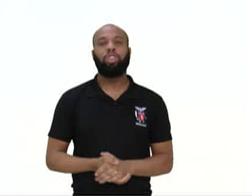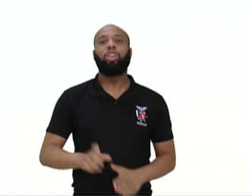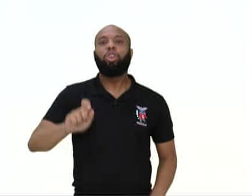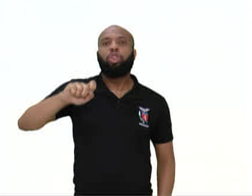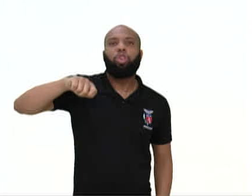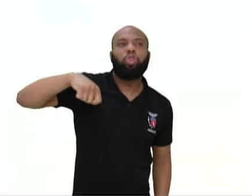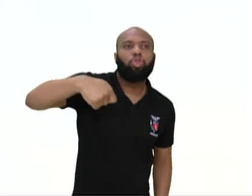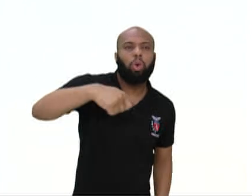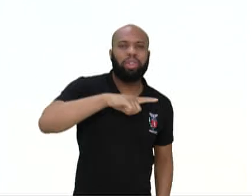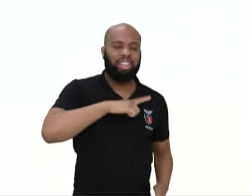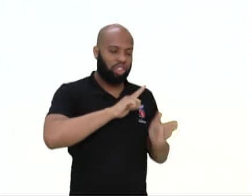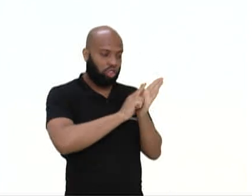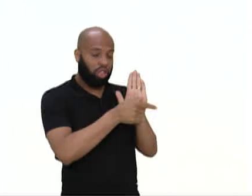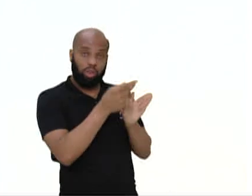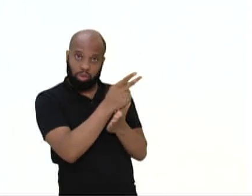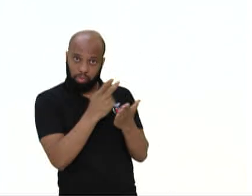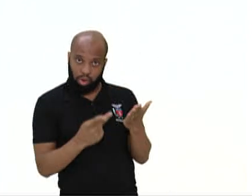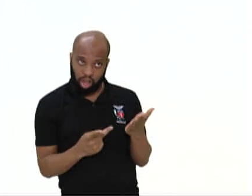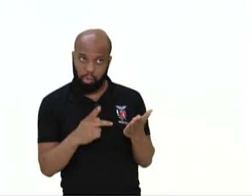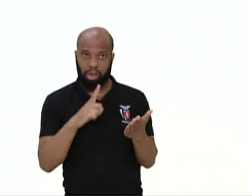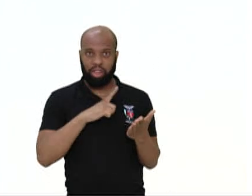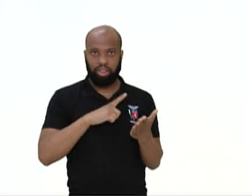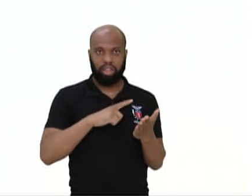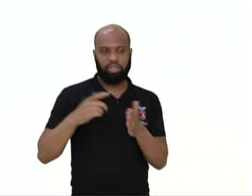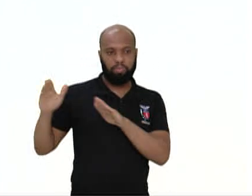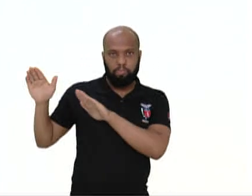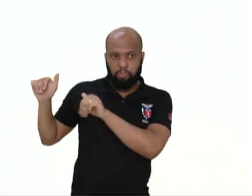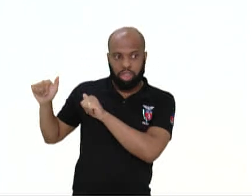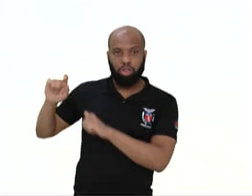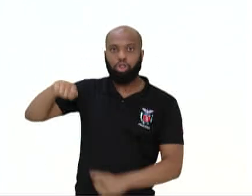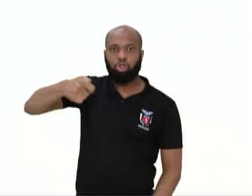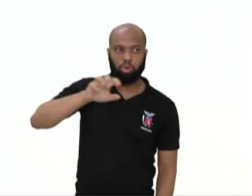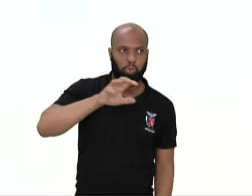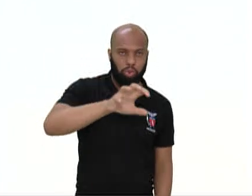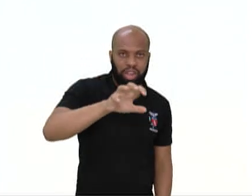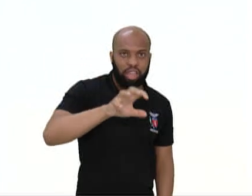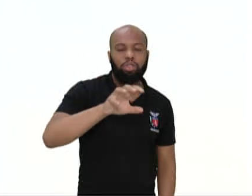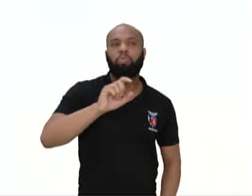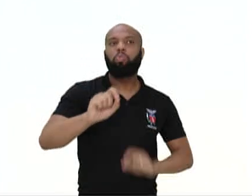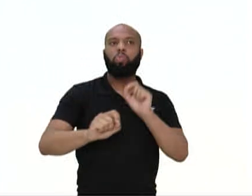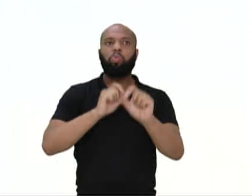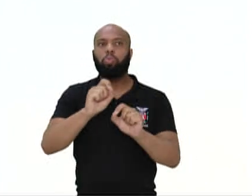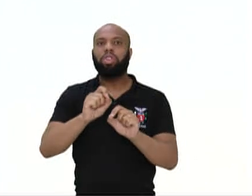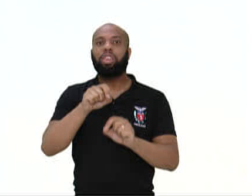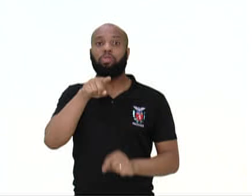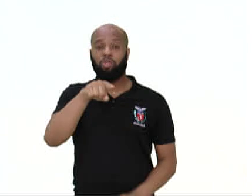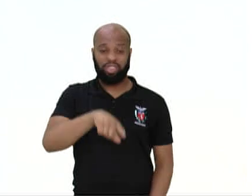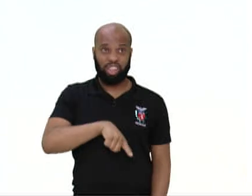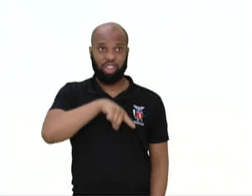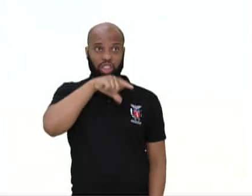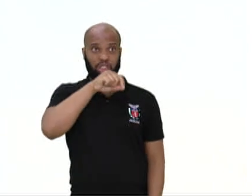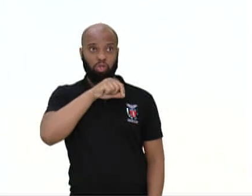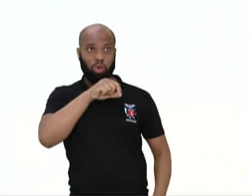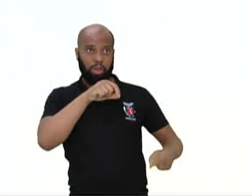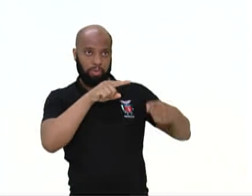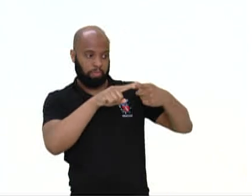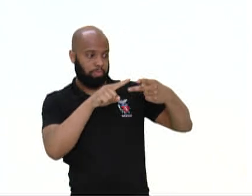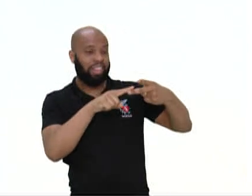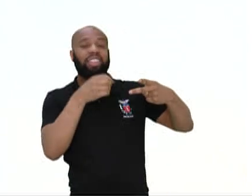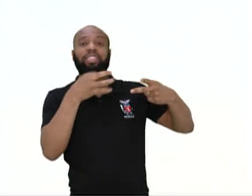A respeito do gênero poema, em espanhol, a respeito do gênero poema, é correto afirmar